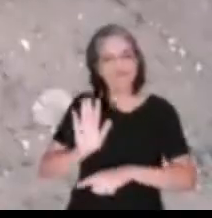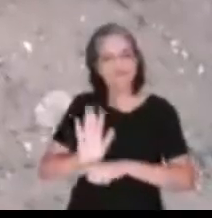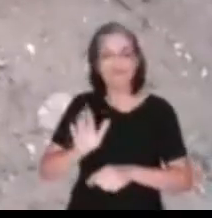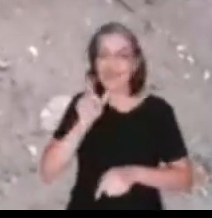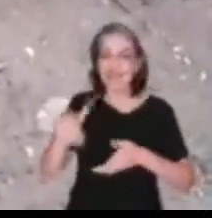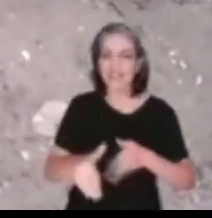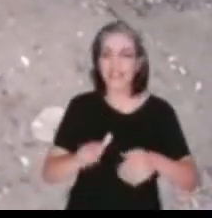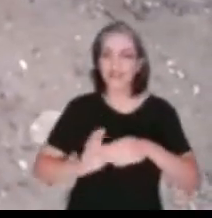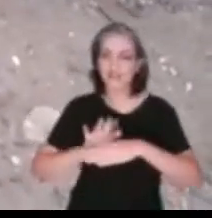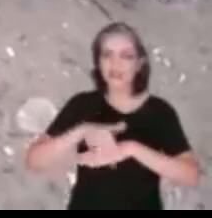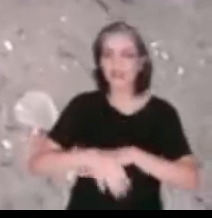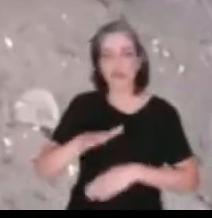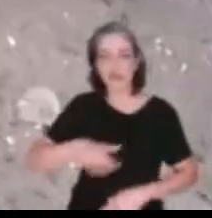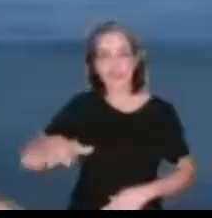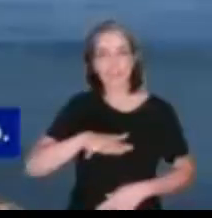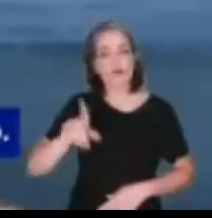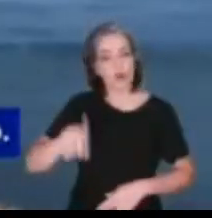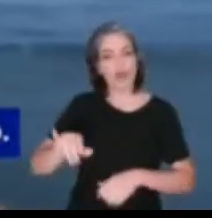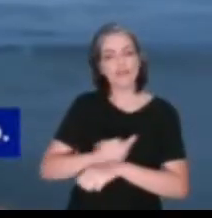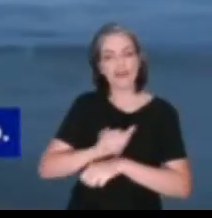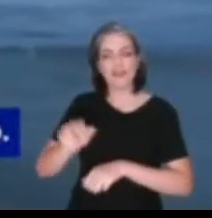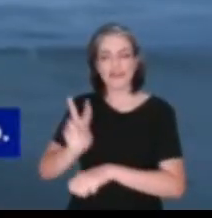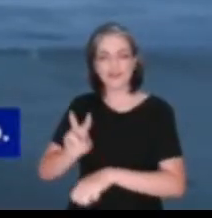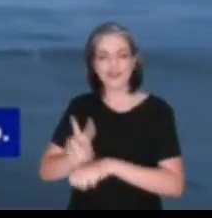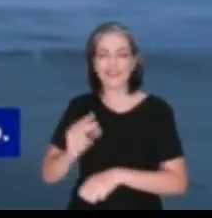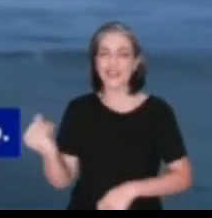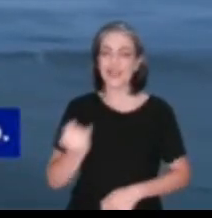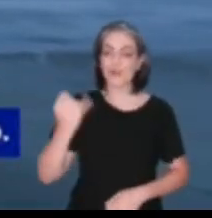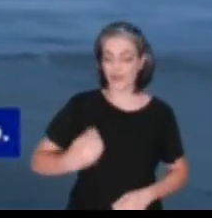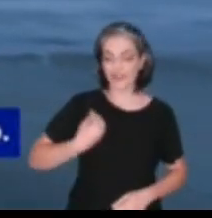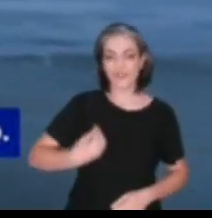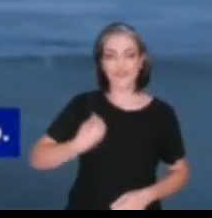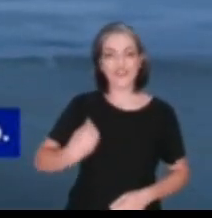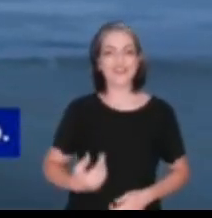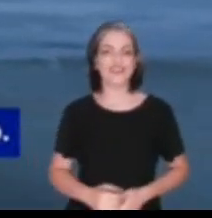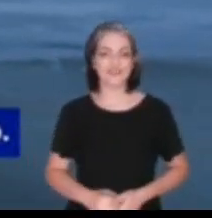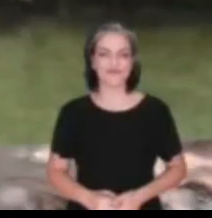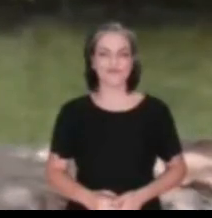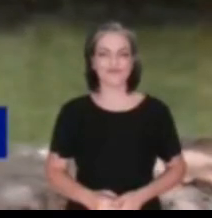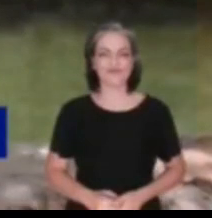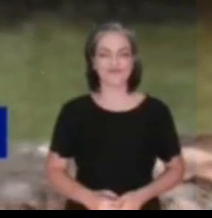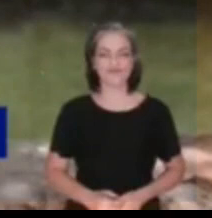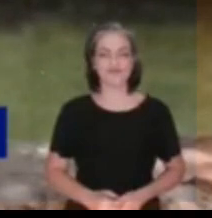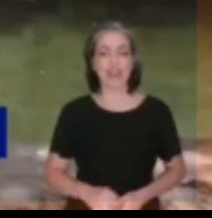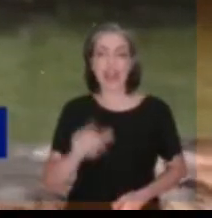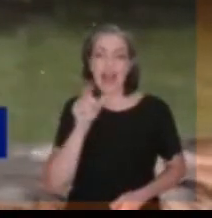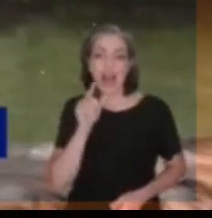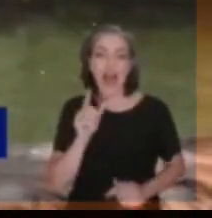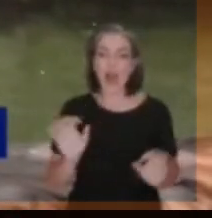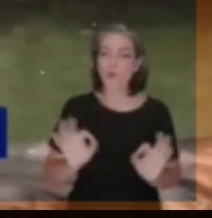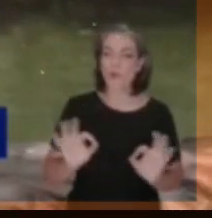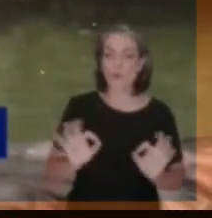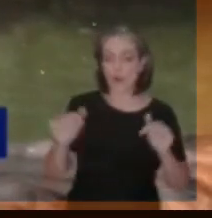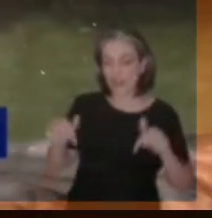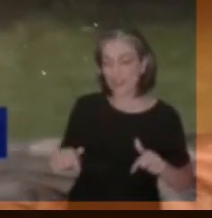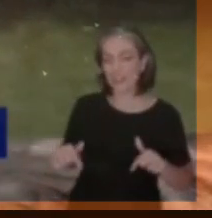O objetivo é adotar medidas de preservação e cuidar do recurso mais básico e essencial para o ser humano. Ah, eu acho que sem essa água